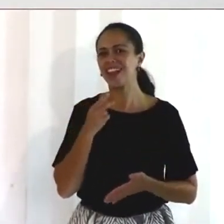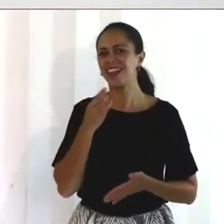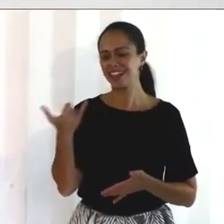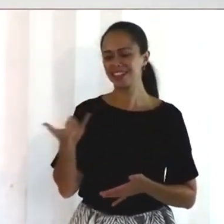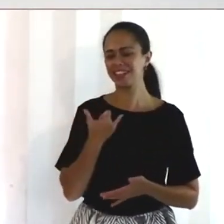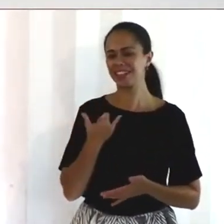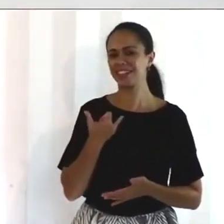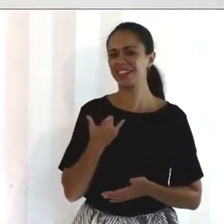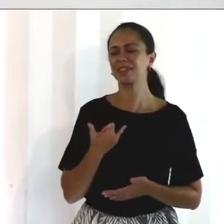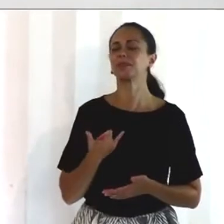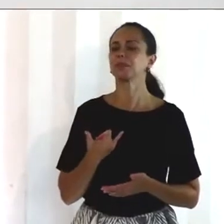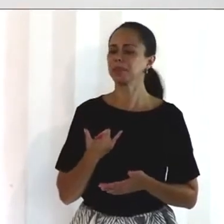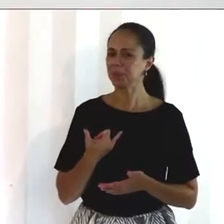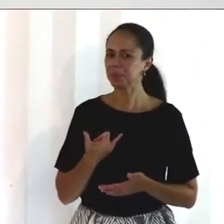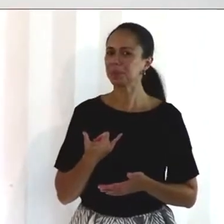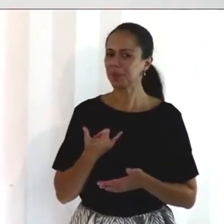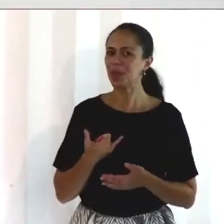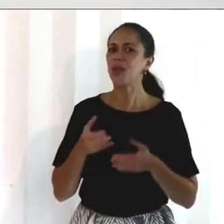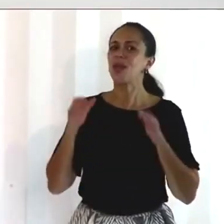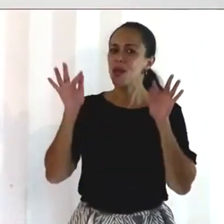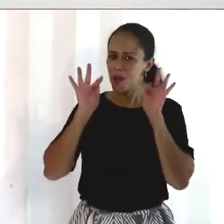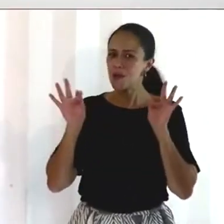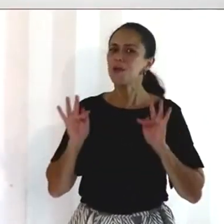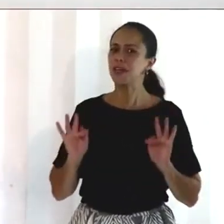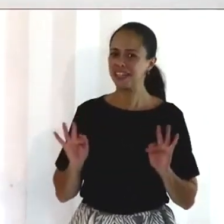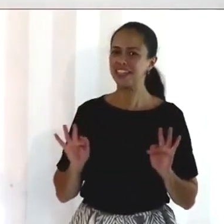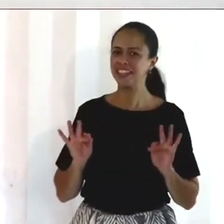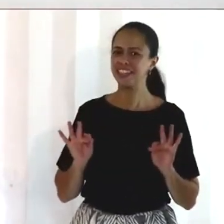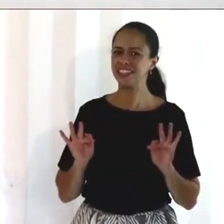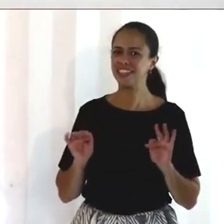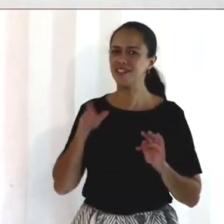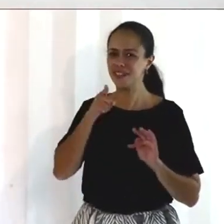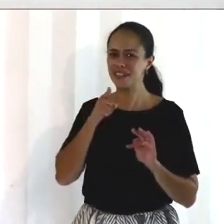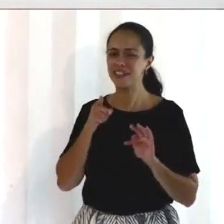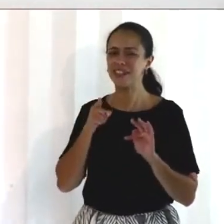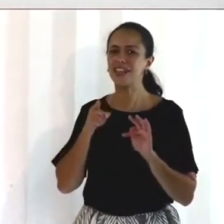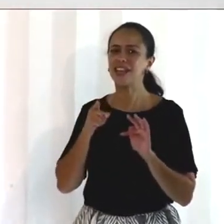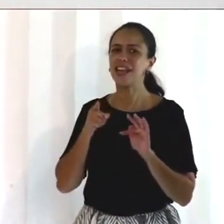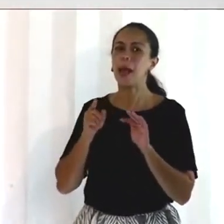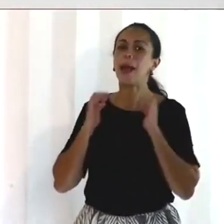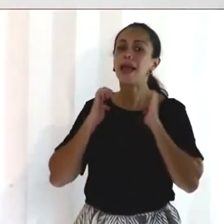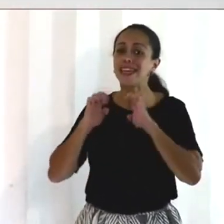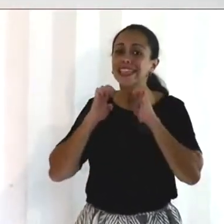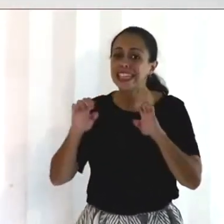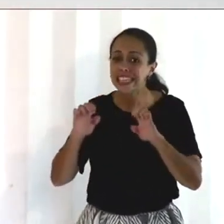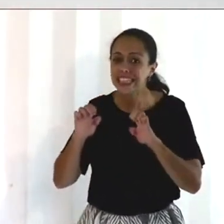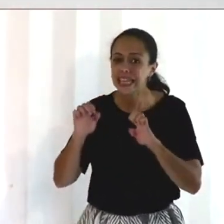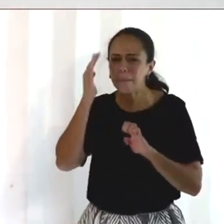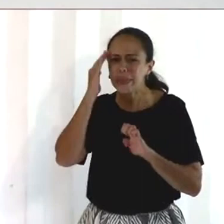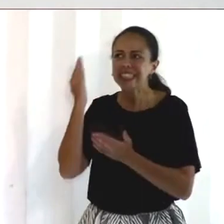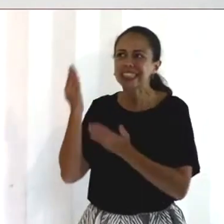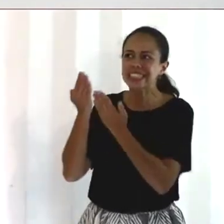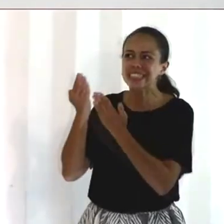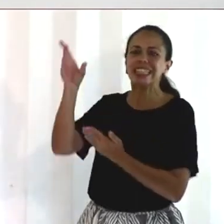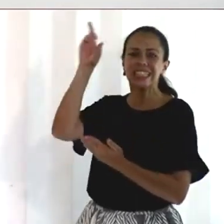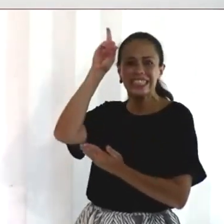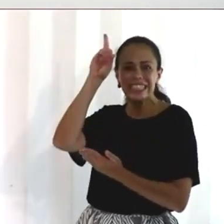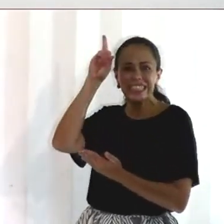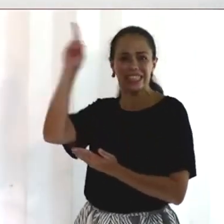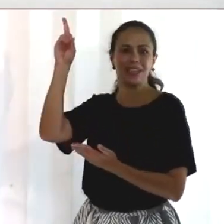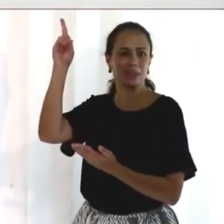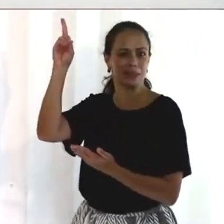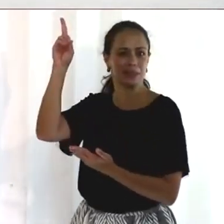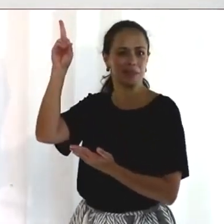é saber cultuar segundo as Escrituras. Isso está aí nos últimos versículos.